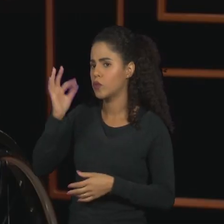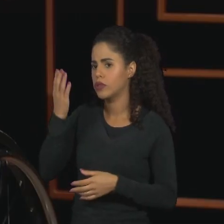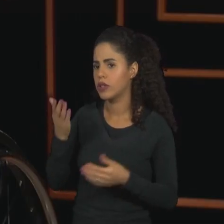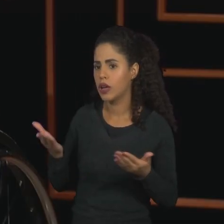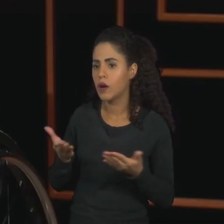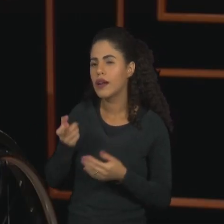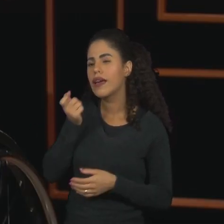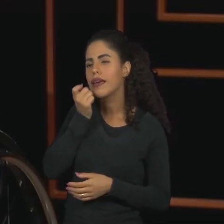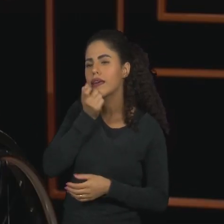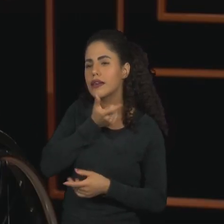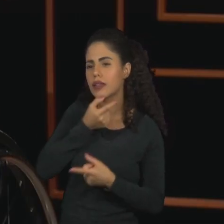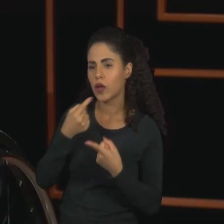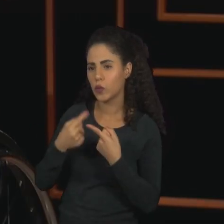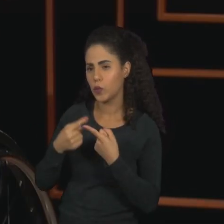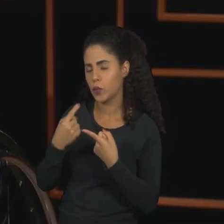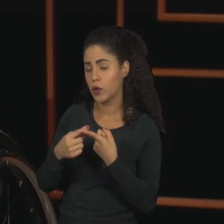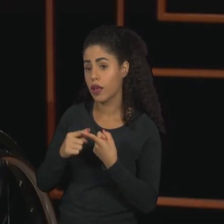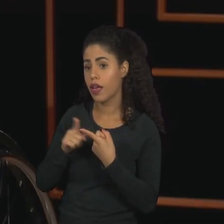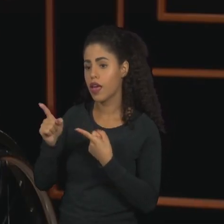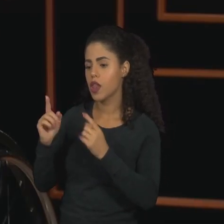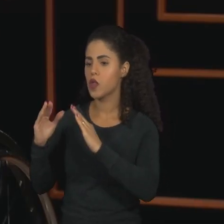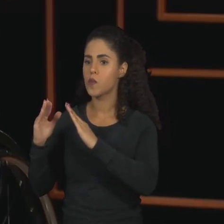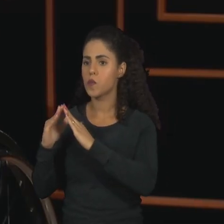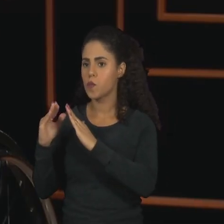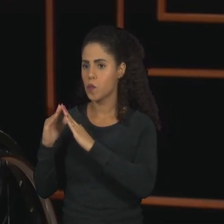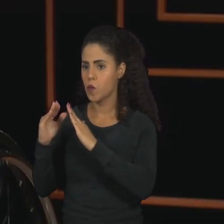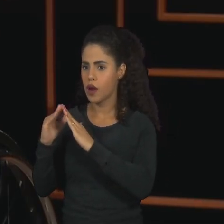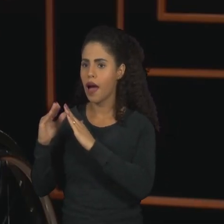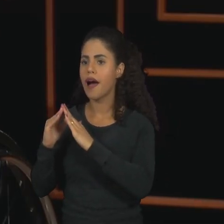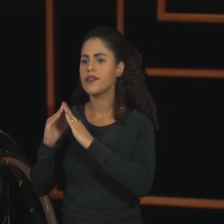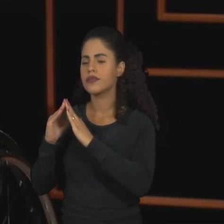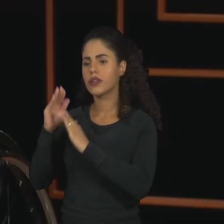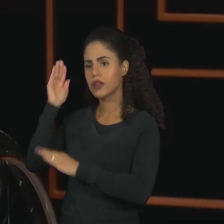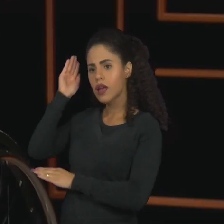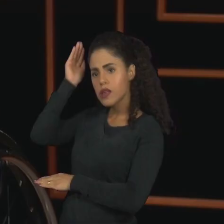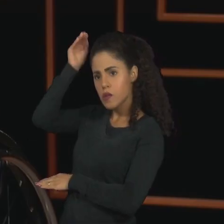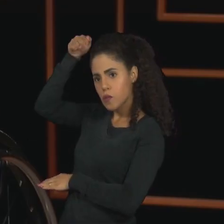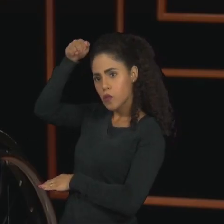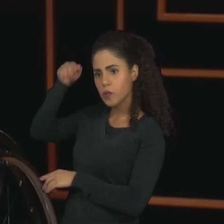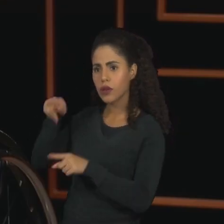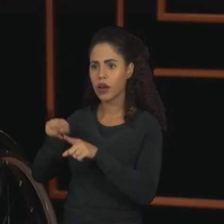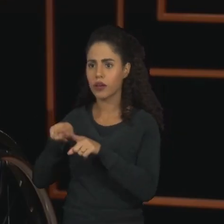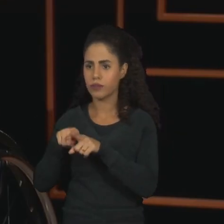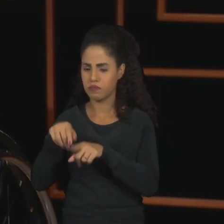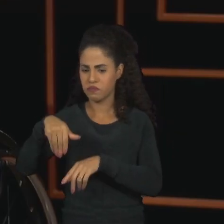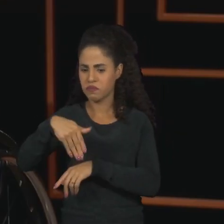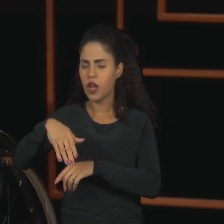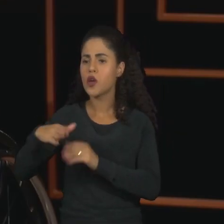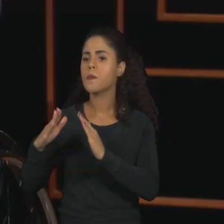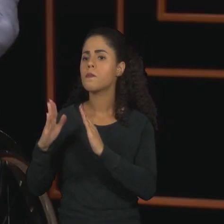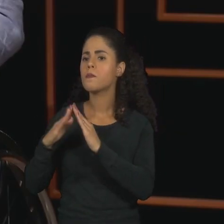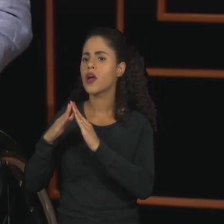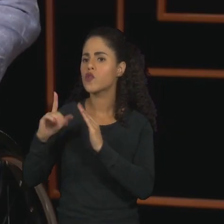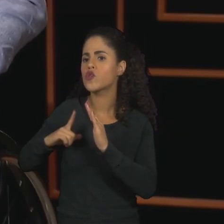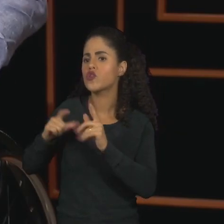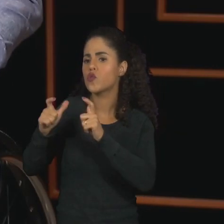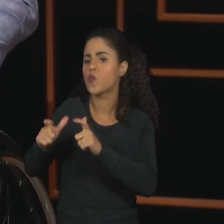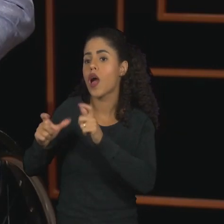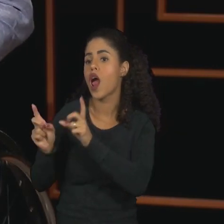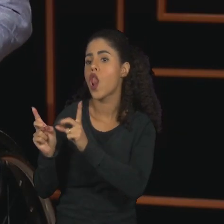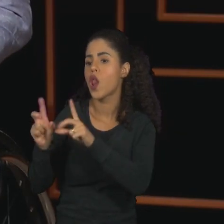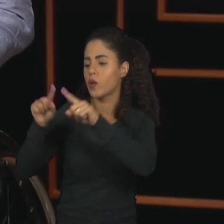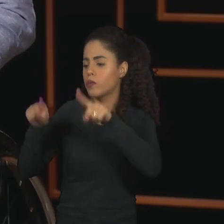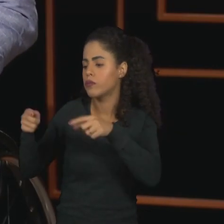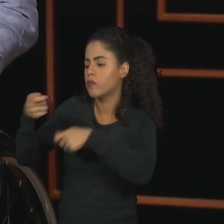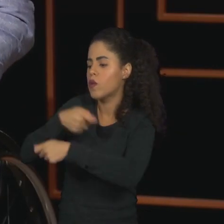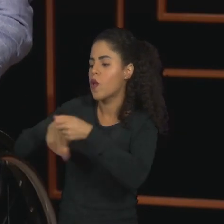era muito engraçado. Ele morava ali perto da Praça da República, na Rua Araújo, onde tinha uma loja chamada